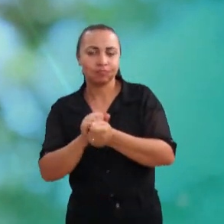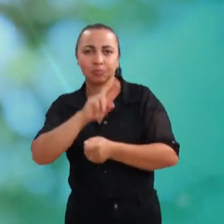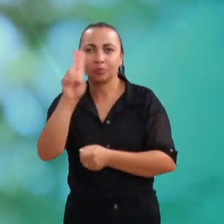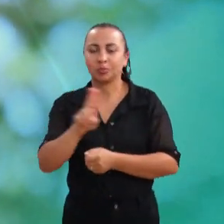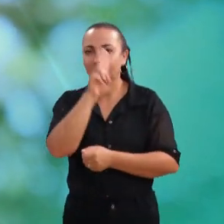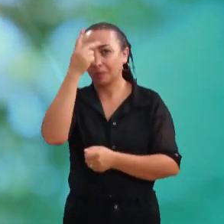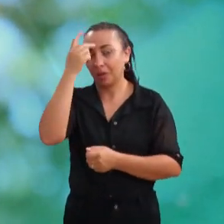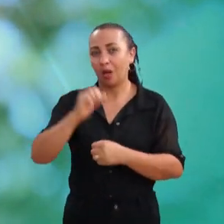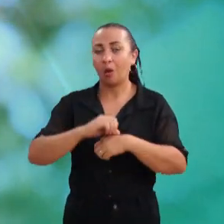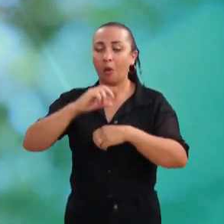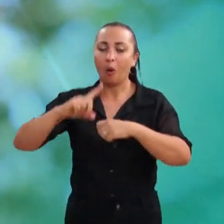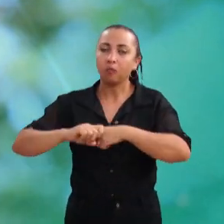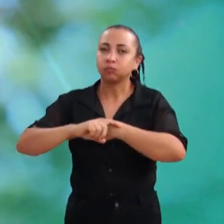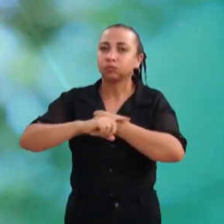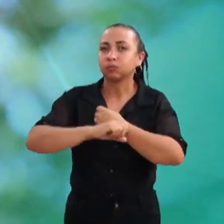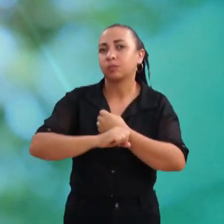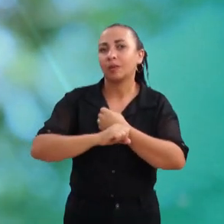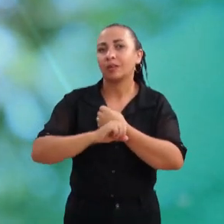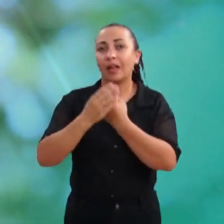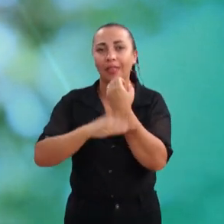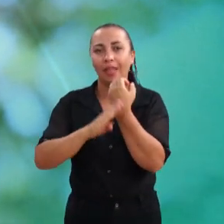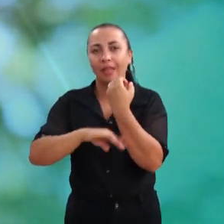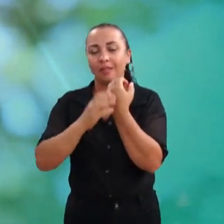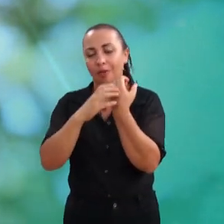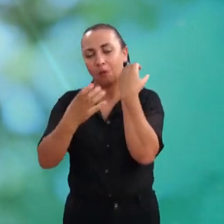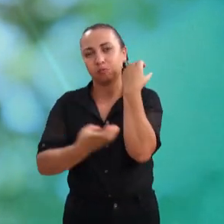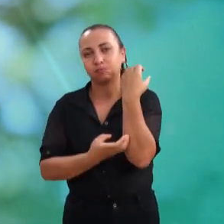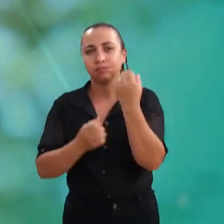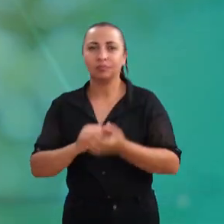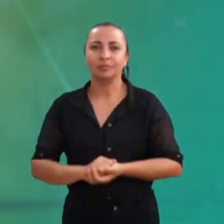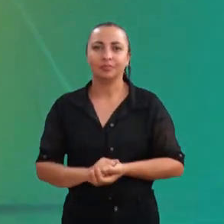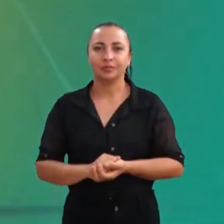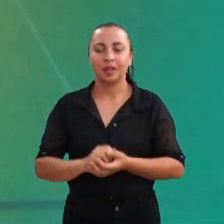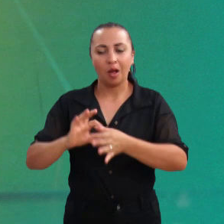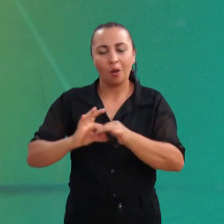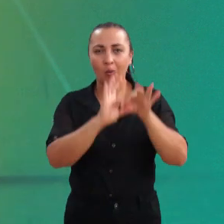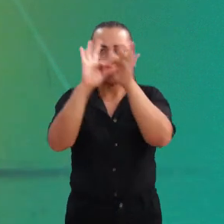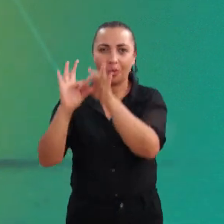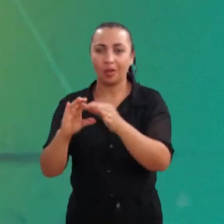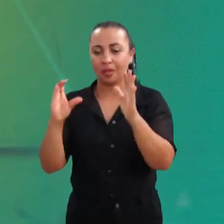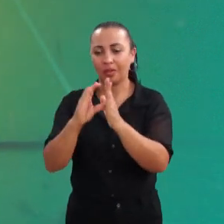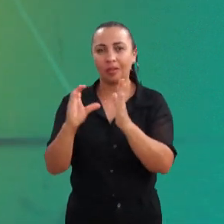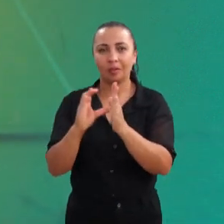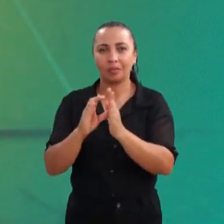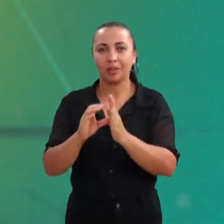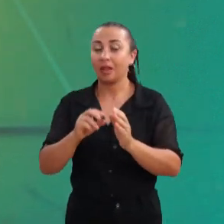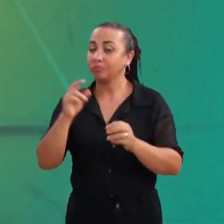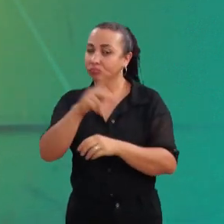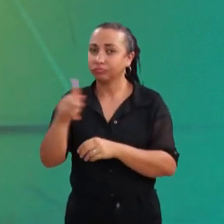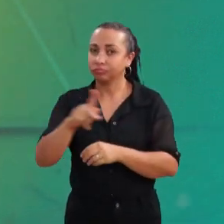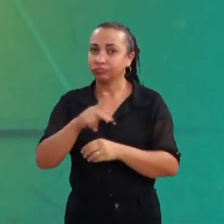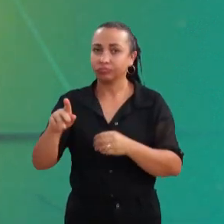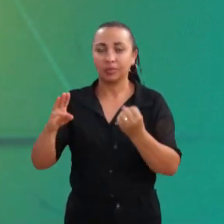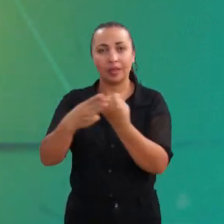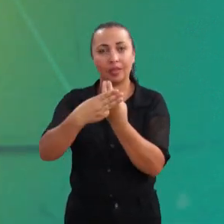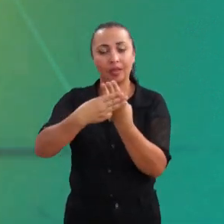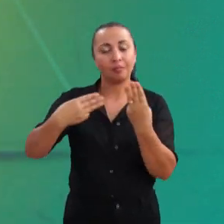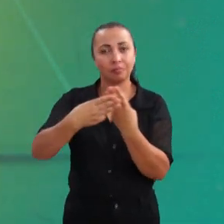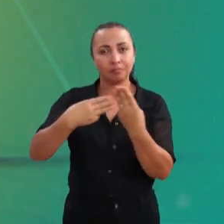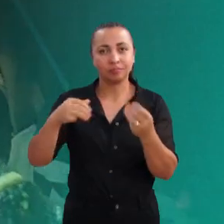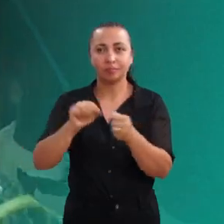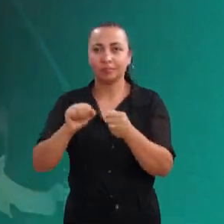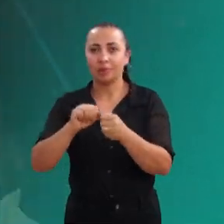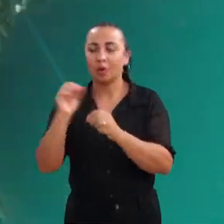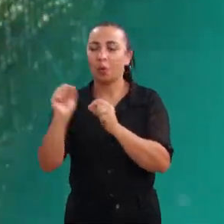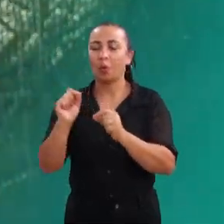usando enzimas produzidas por fungos, a partir da casca da jaca. A união entre a comunidade e professores da Universidade Federal da